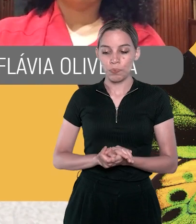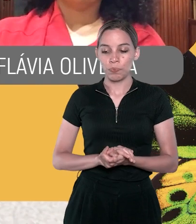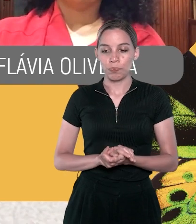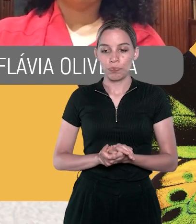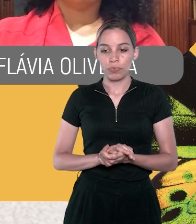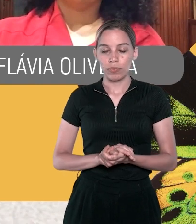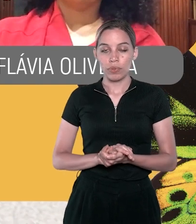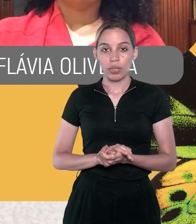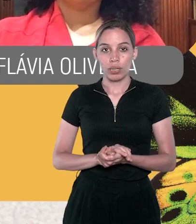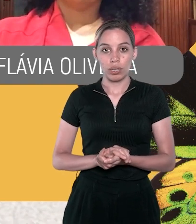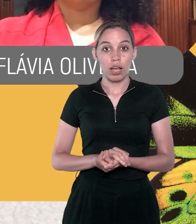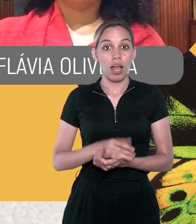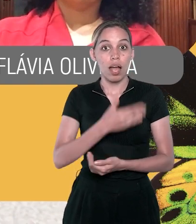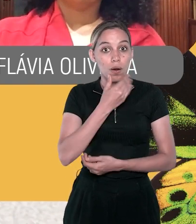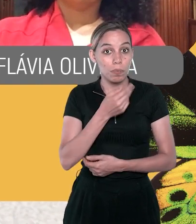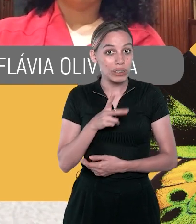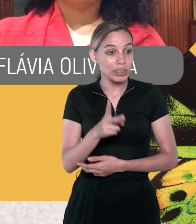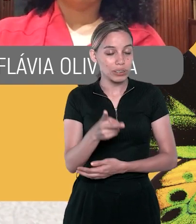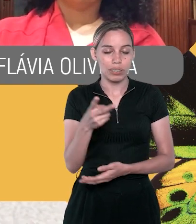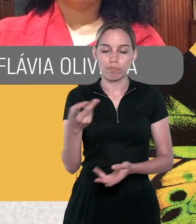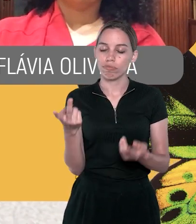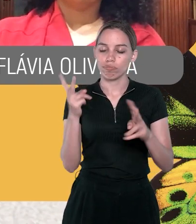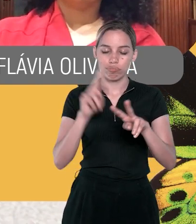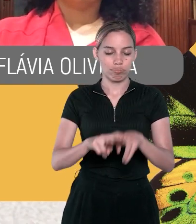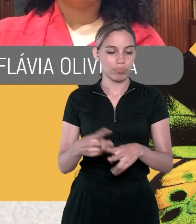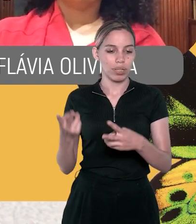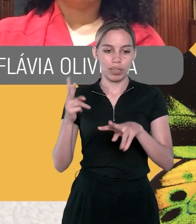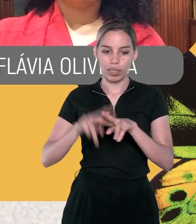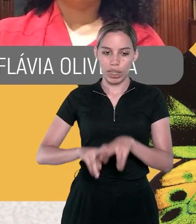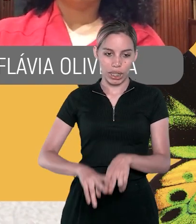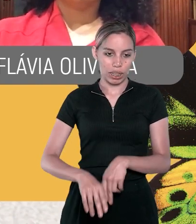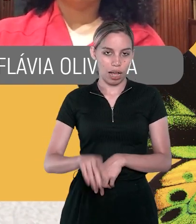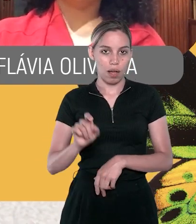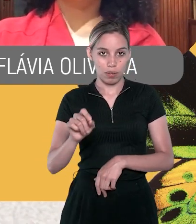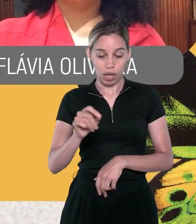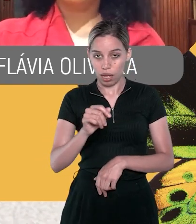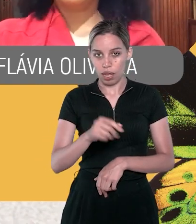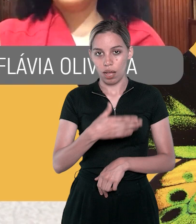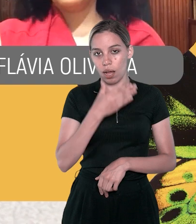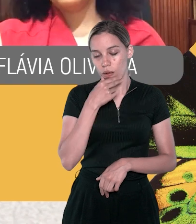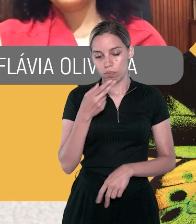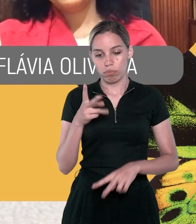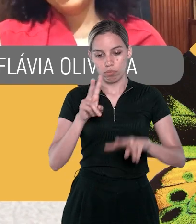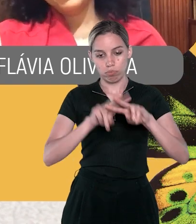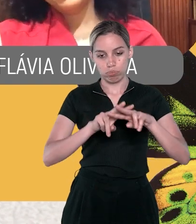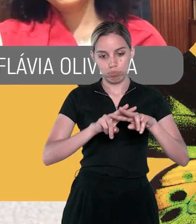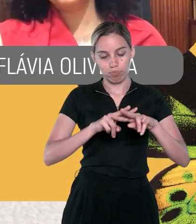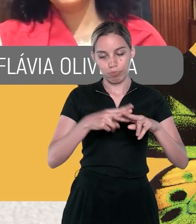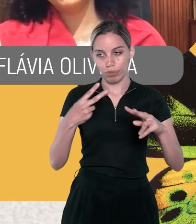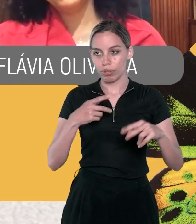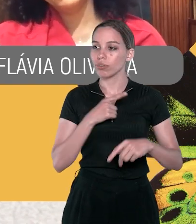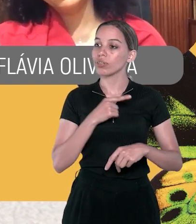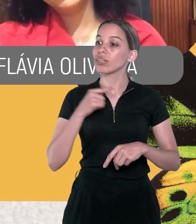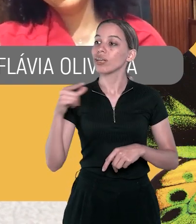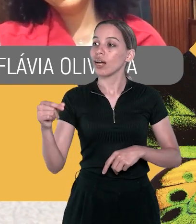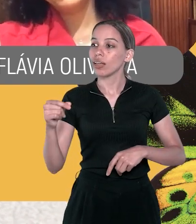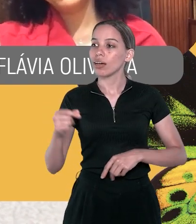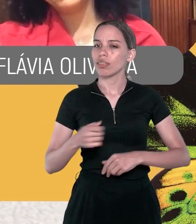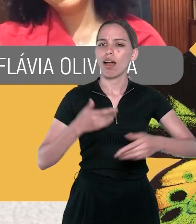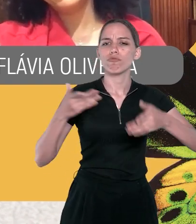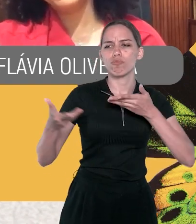preso, ele vive na cadeia. Então, assim, quando eles soltam ele vai para um lugar na rua e